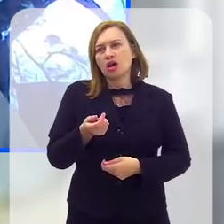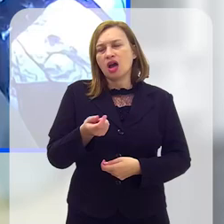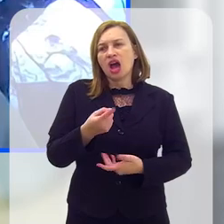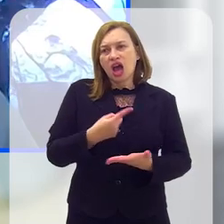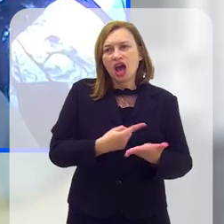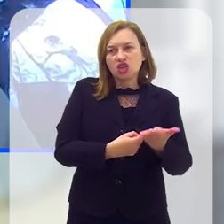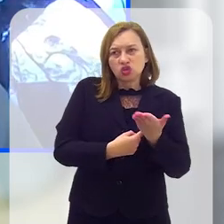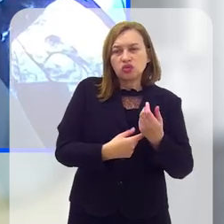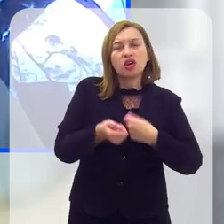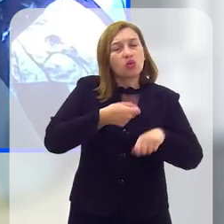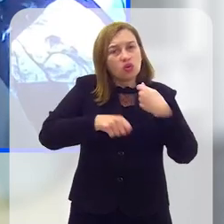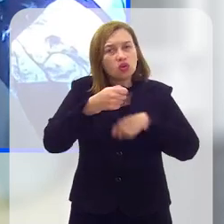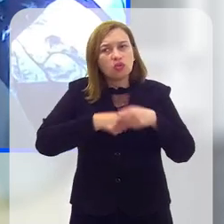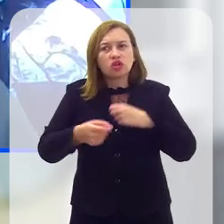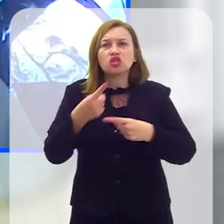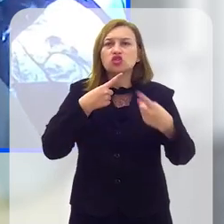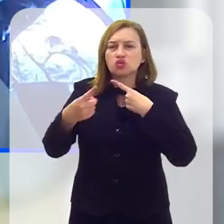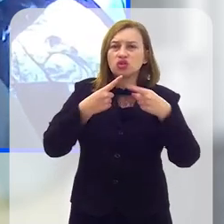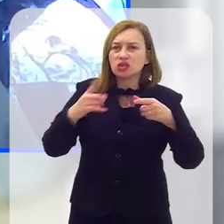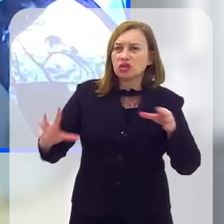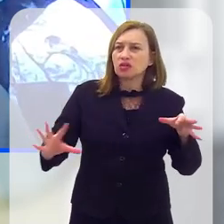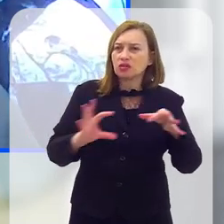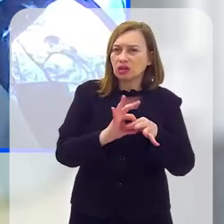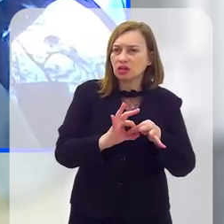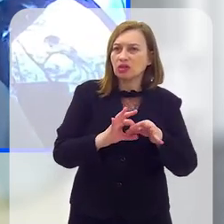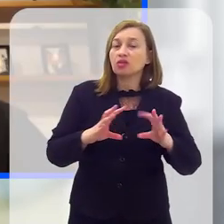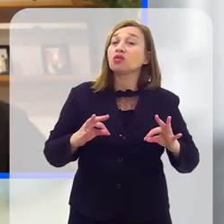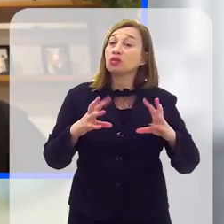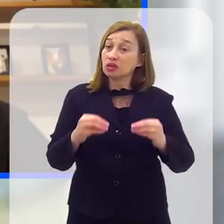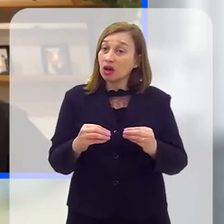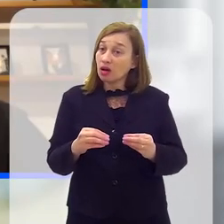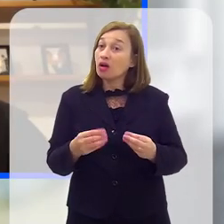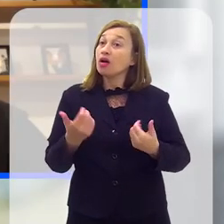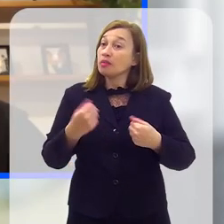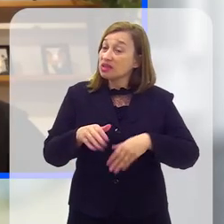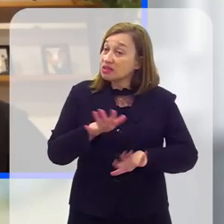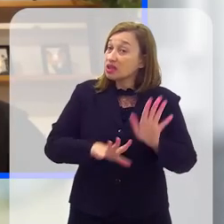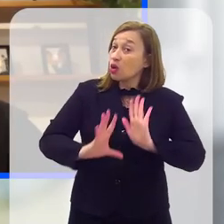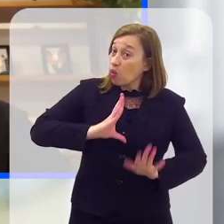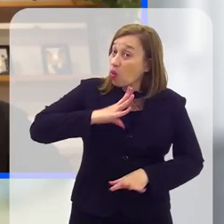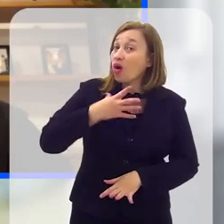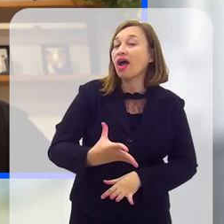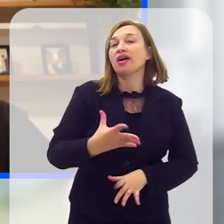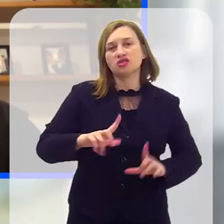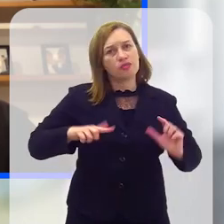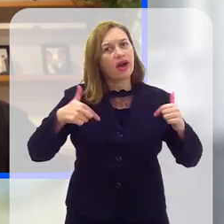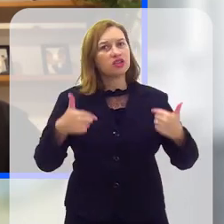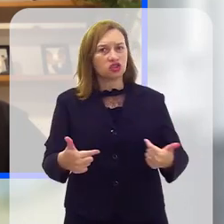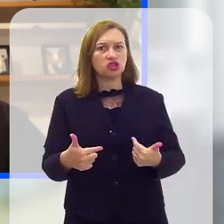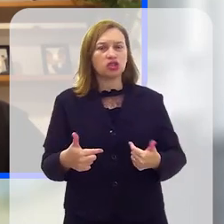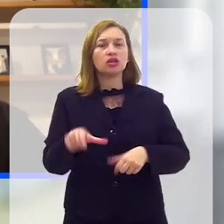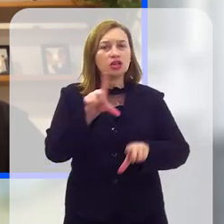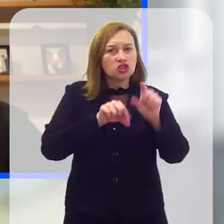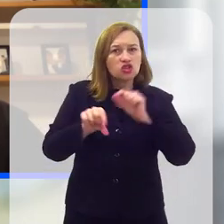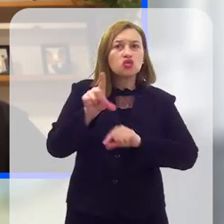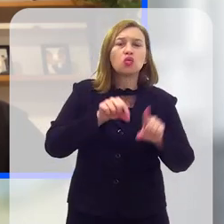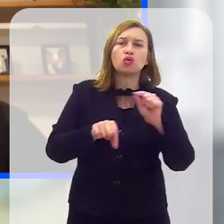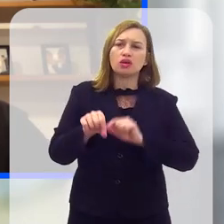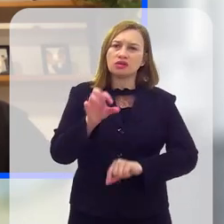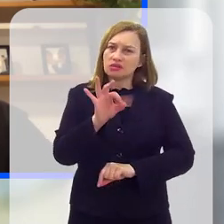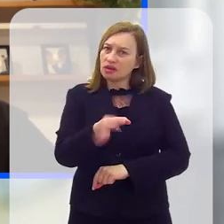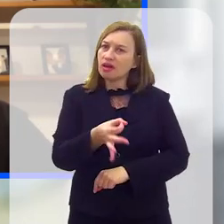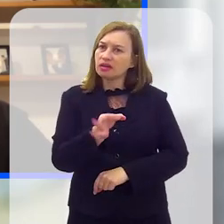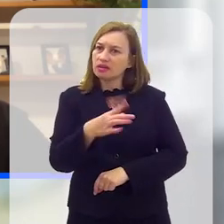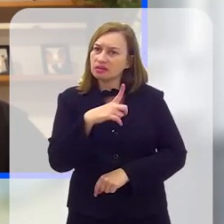econômico. E isso é possível ser discutido de forma integrada. Tem que ter também aí coragem dos tomadores de